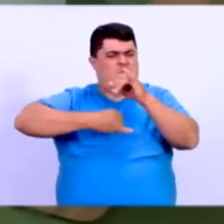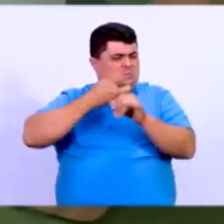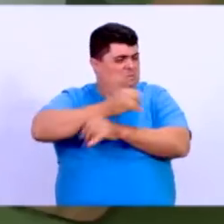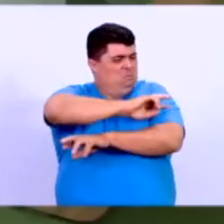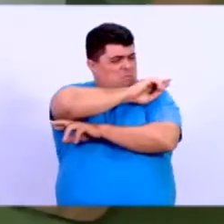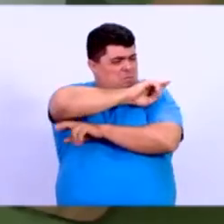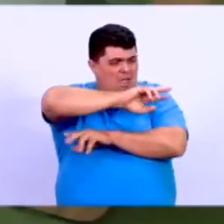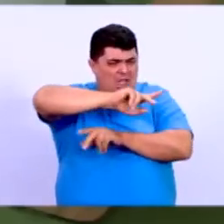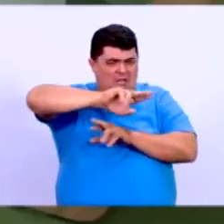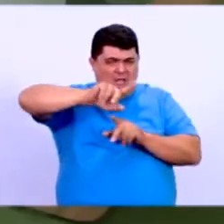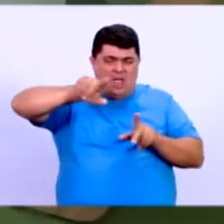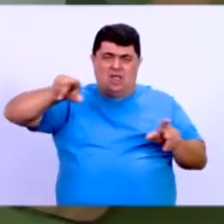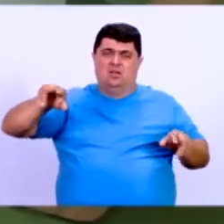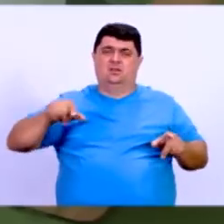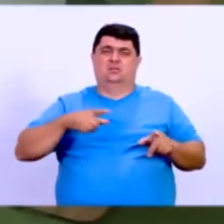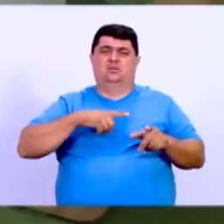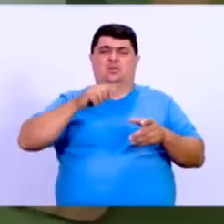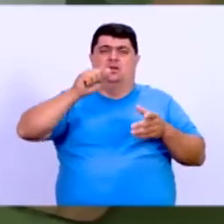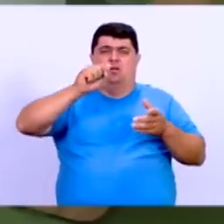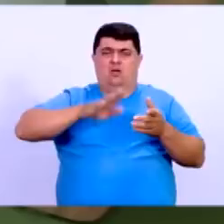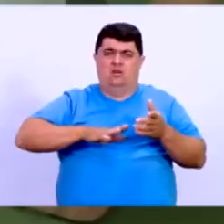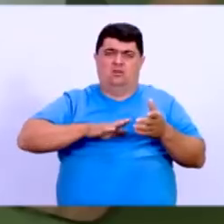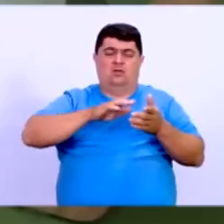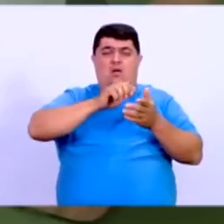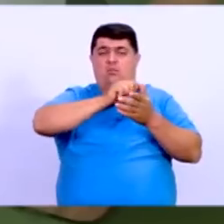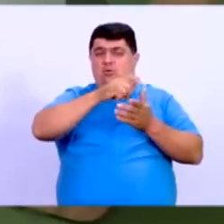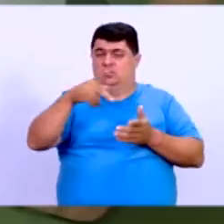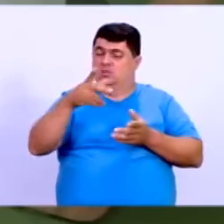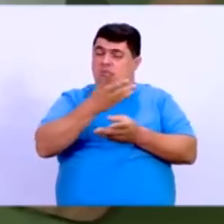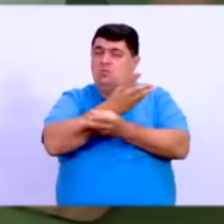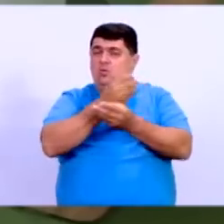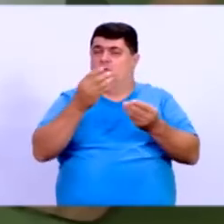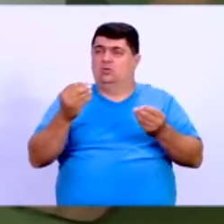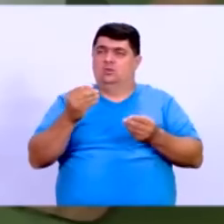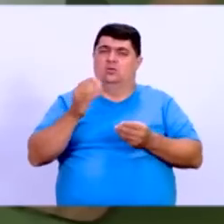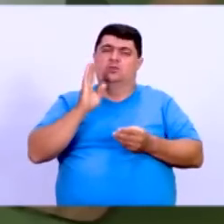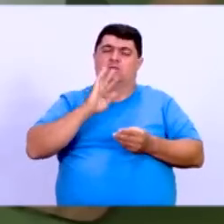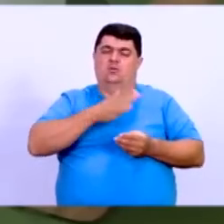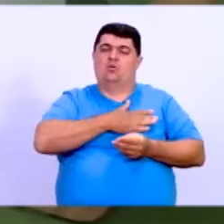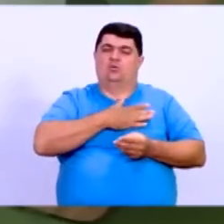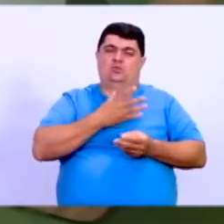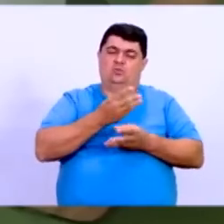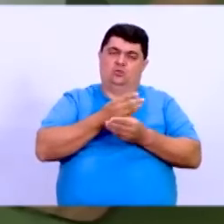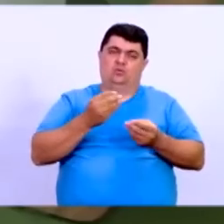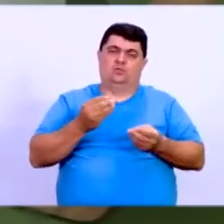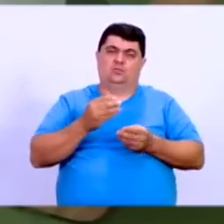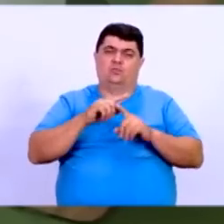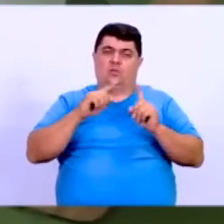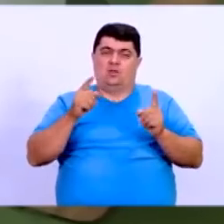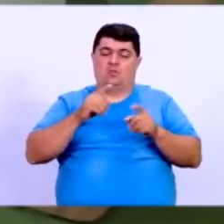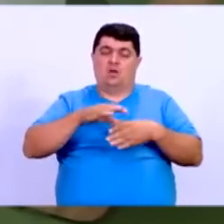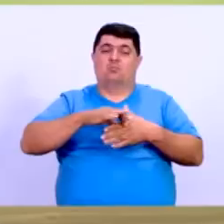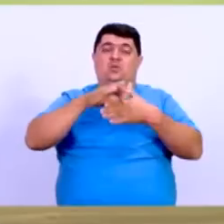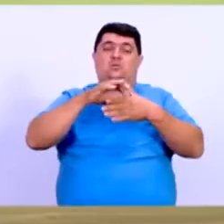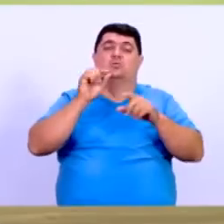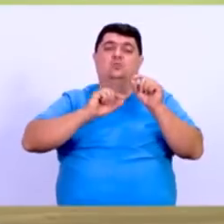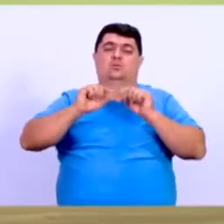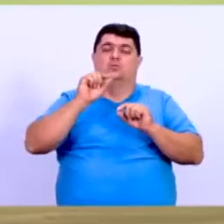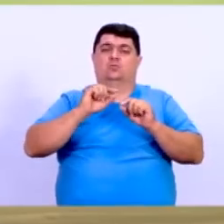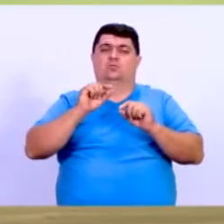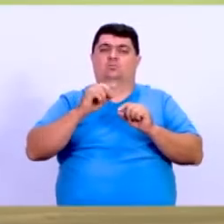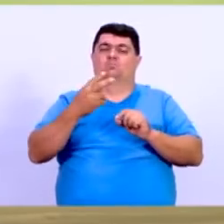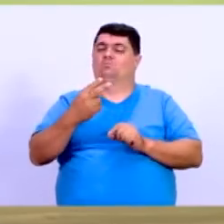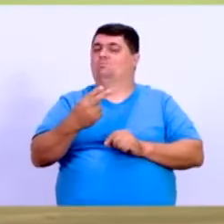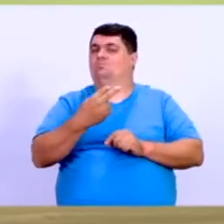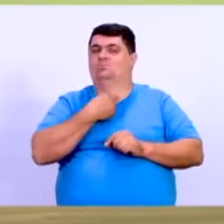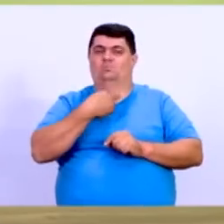conteúdo, a apostila tá muito boa dessa disciplina, eu gostei bastante, vocês vão gostar também. Exatamente. Mas o principal, gente, não